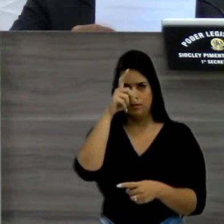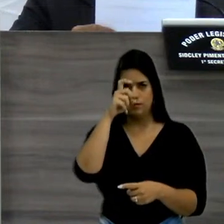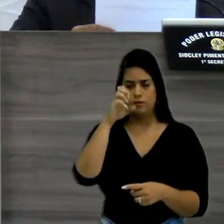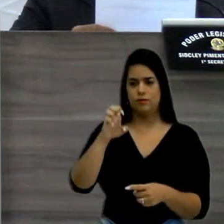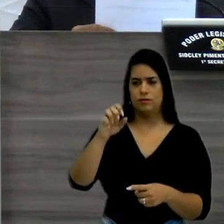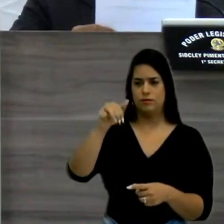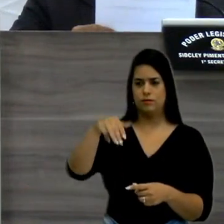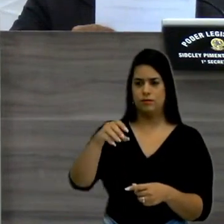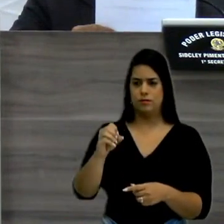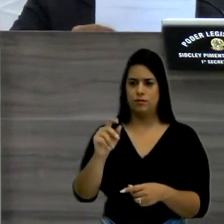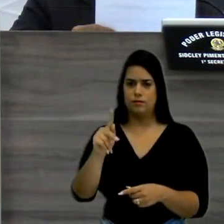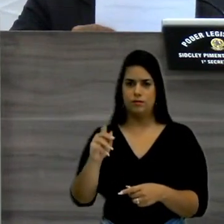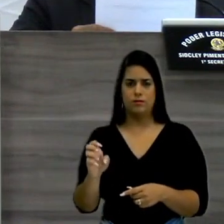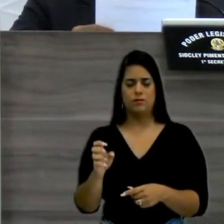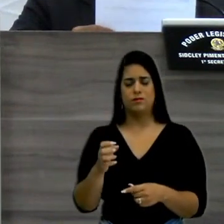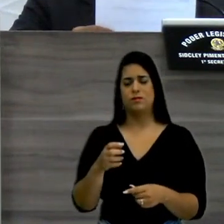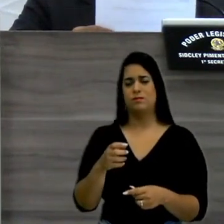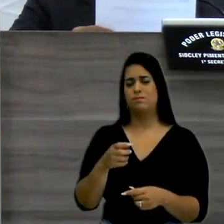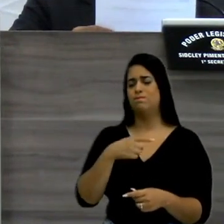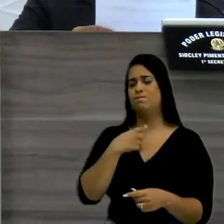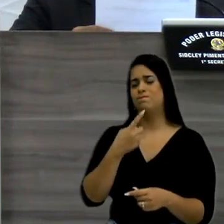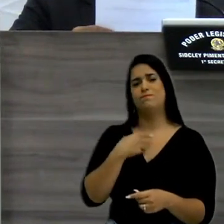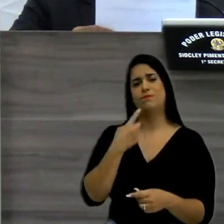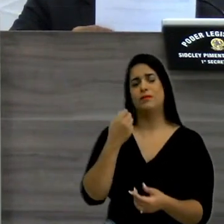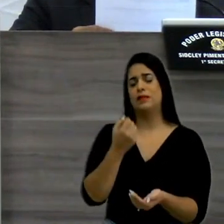está conseguindo comprar o medicamento